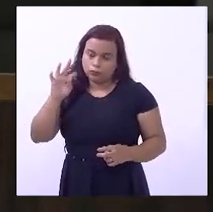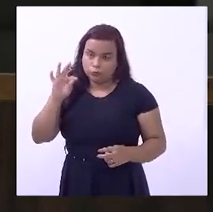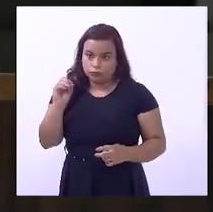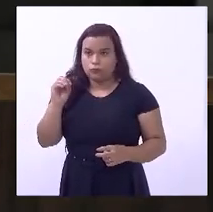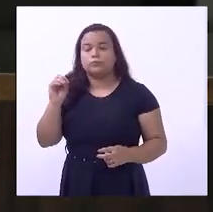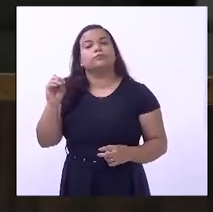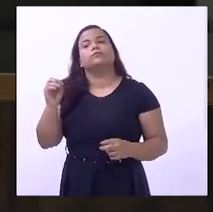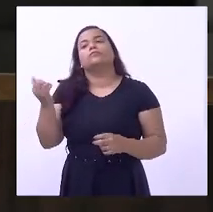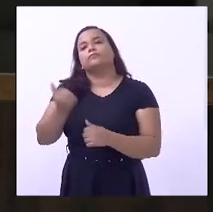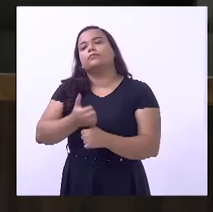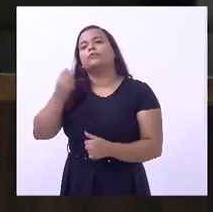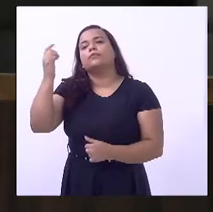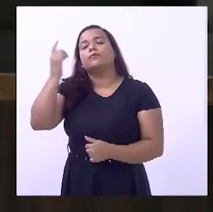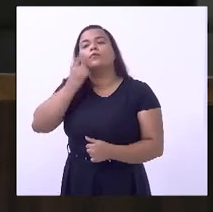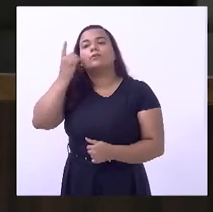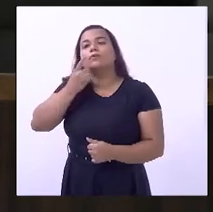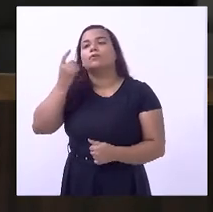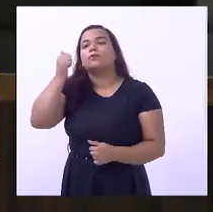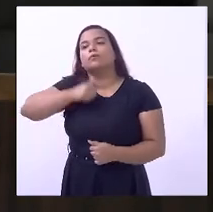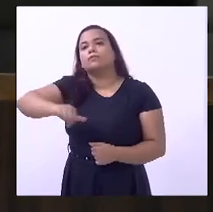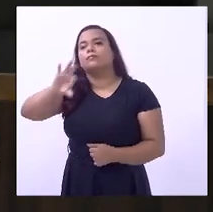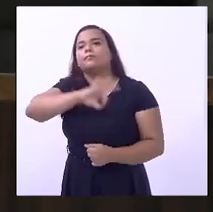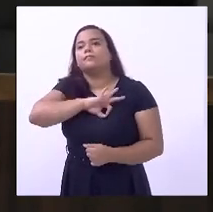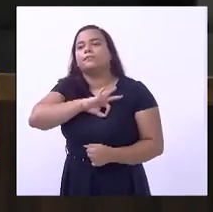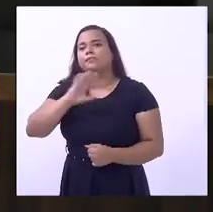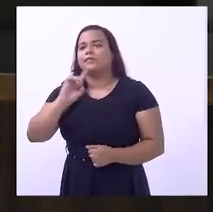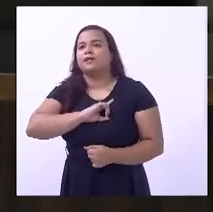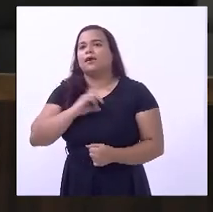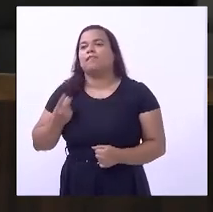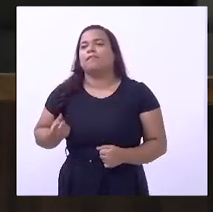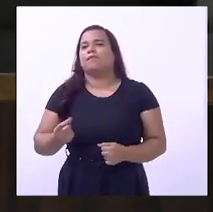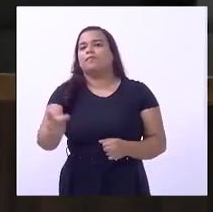Deputada Marta Rocha, nossa eterna delegada também.